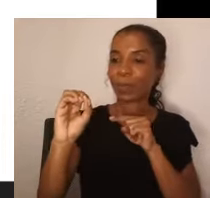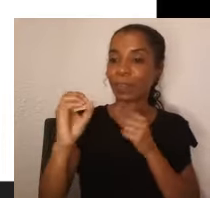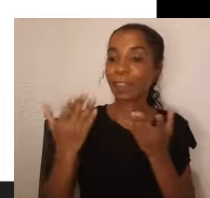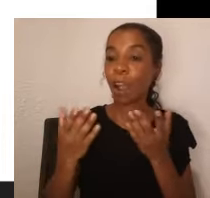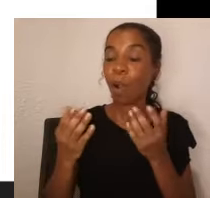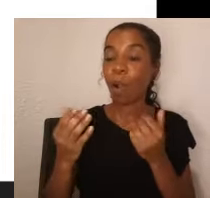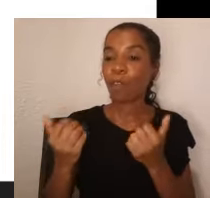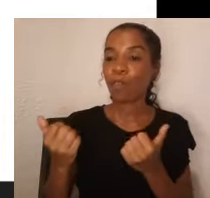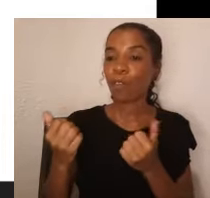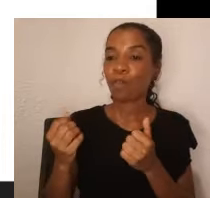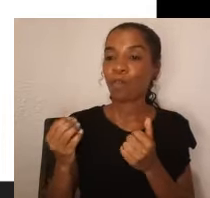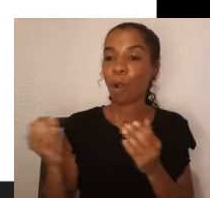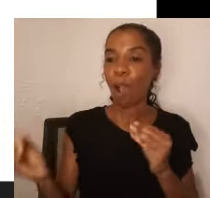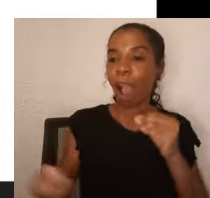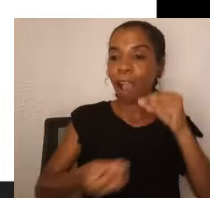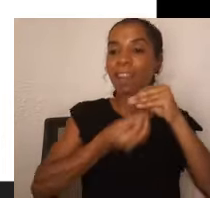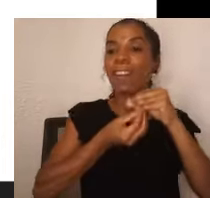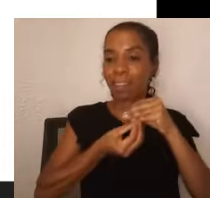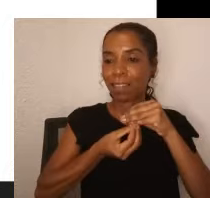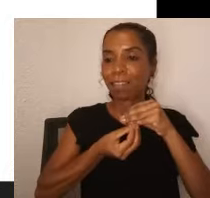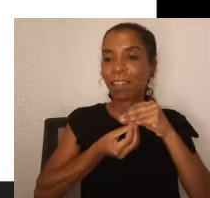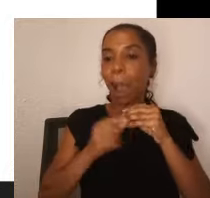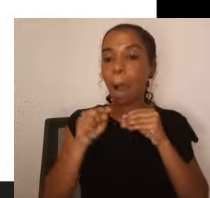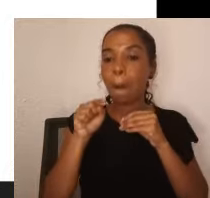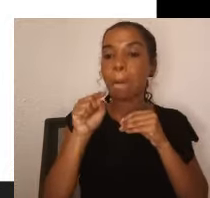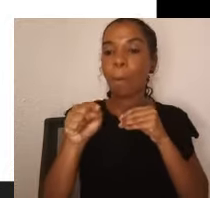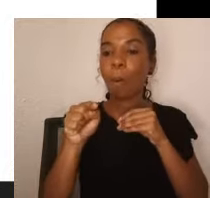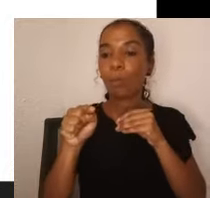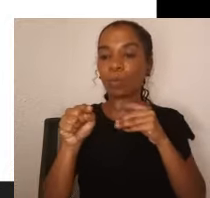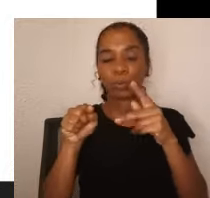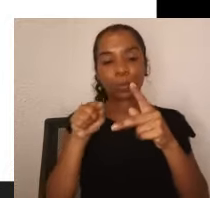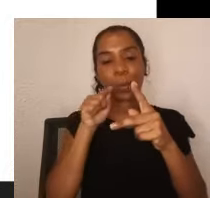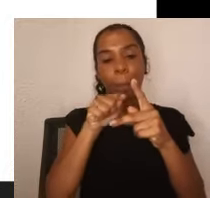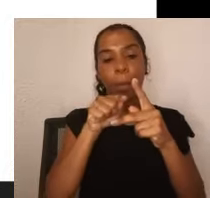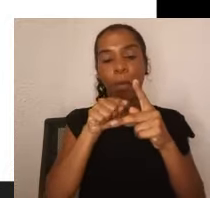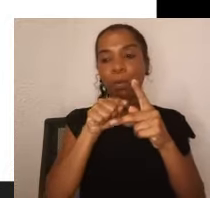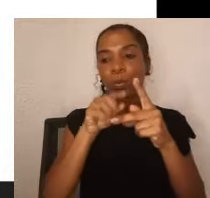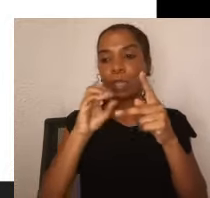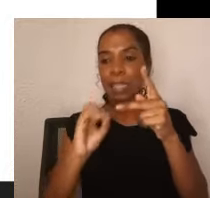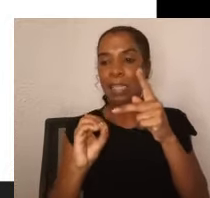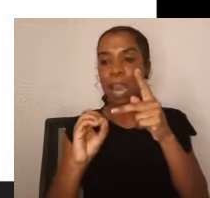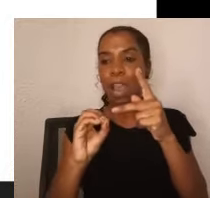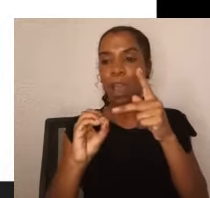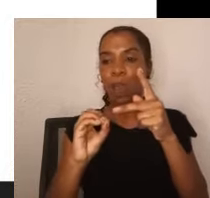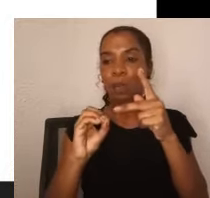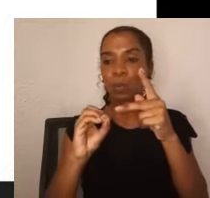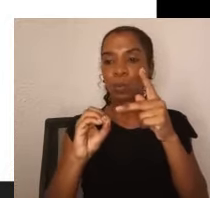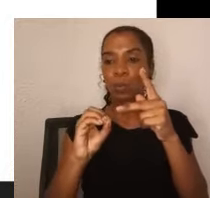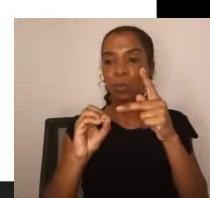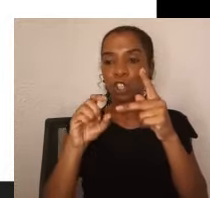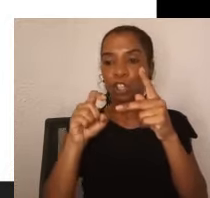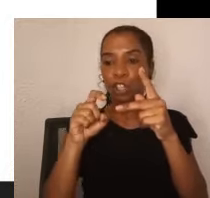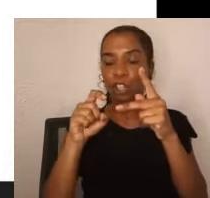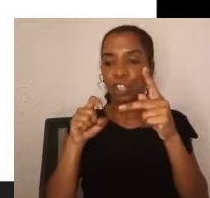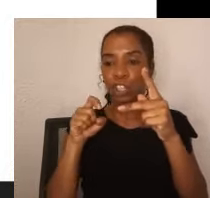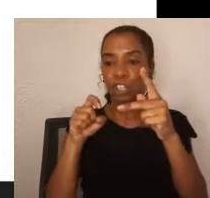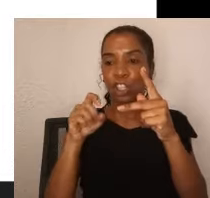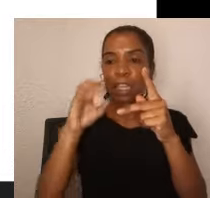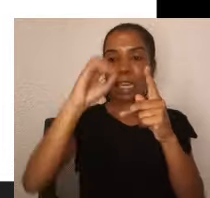ponto aqui no gráfico, que é o ponto 0 no x, 0 no y. Então, eu